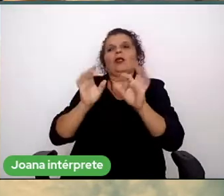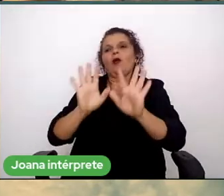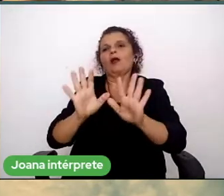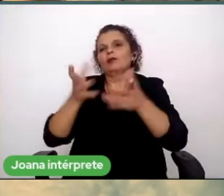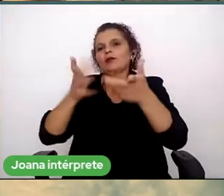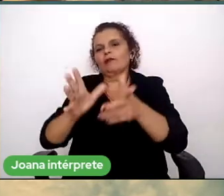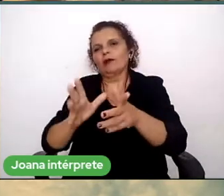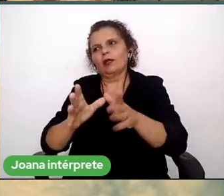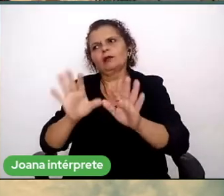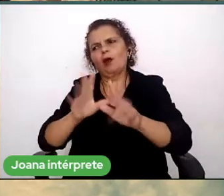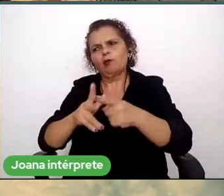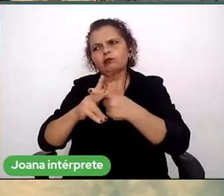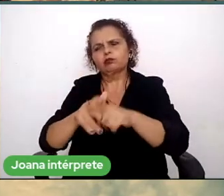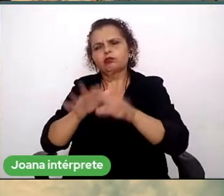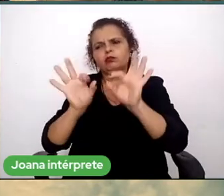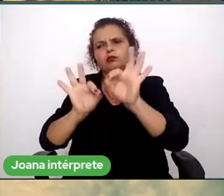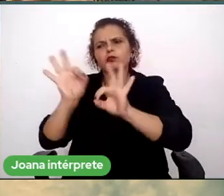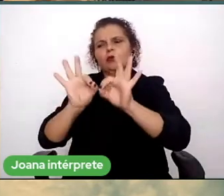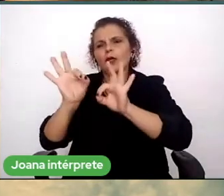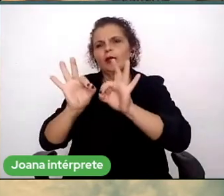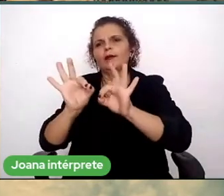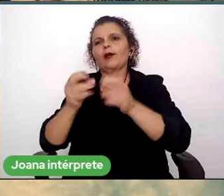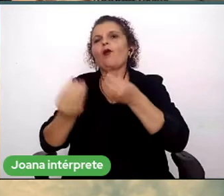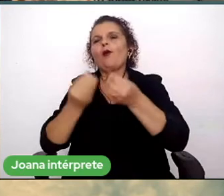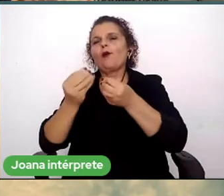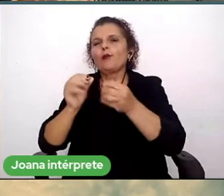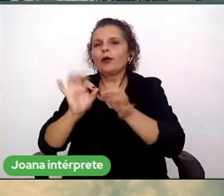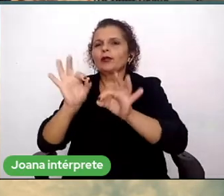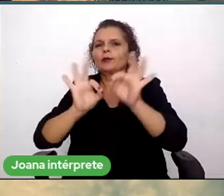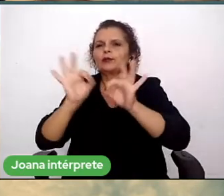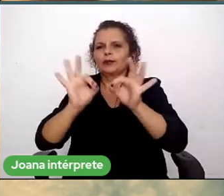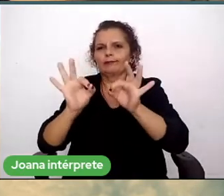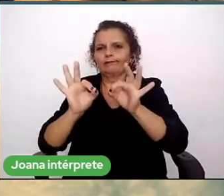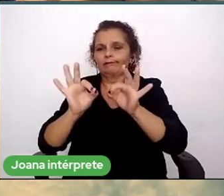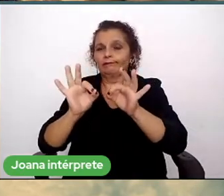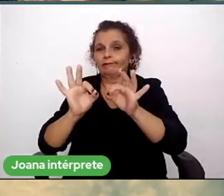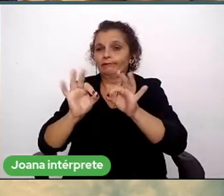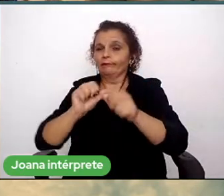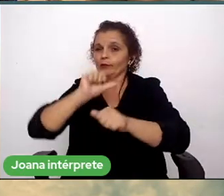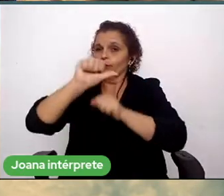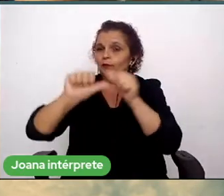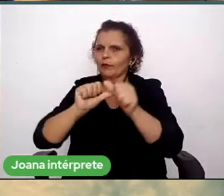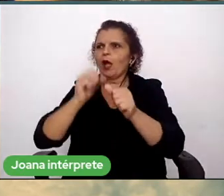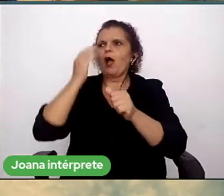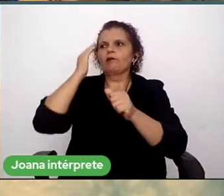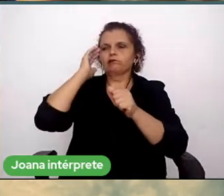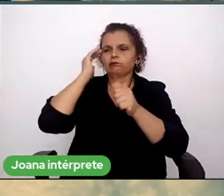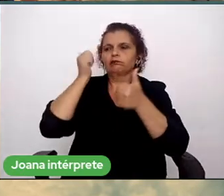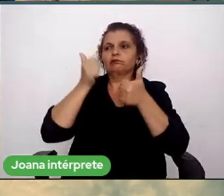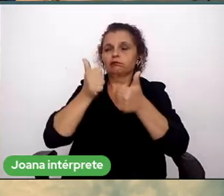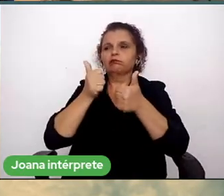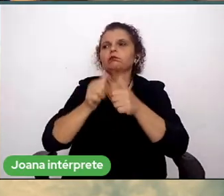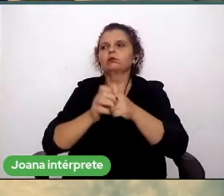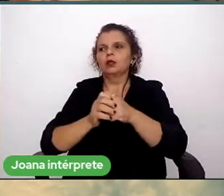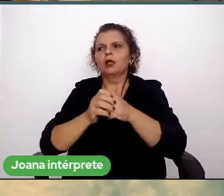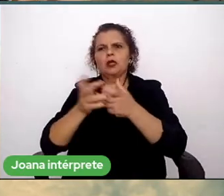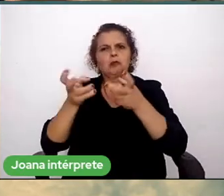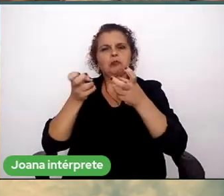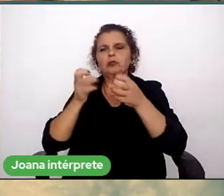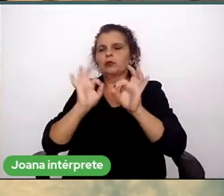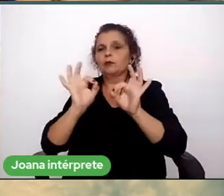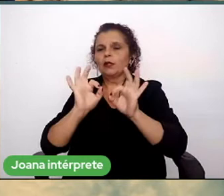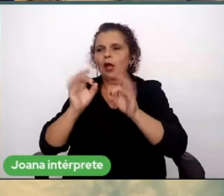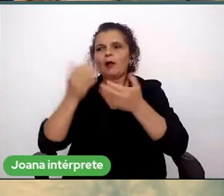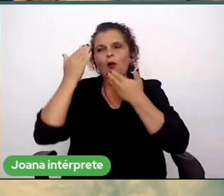você fala alguma coisa que a gente pode arrumar isso não pode ajustar esse comportamento eu vou entender esse feedback e faça impossível não tinha percebido isso